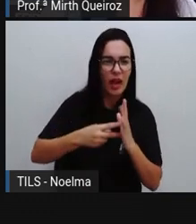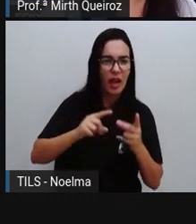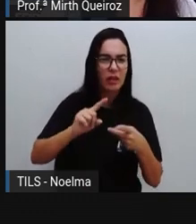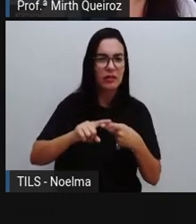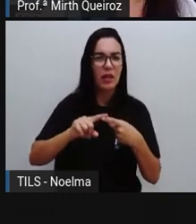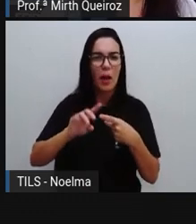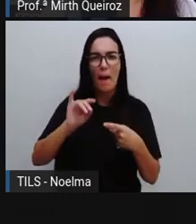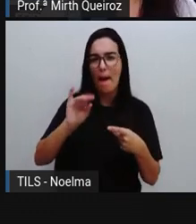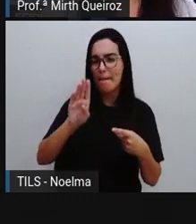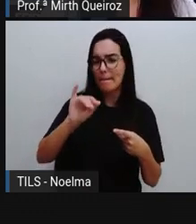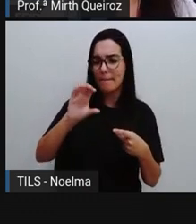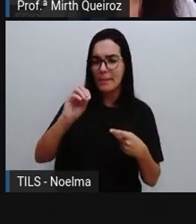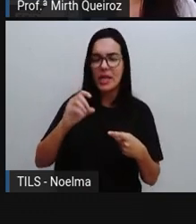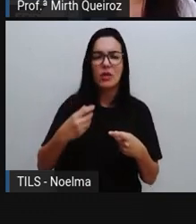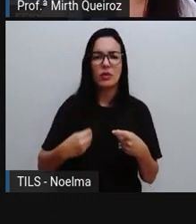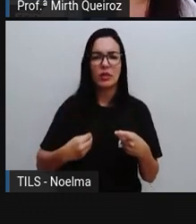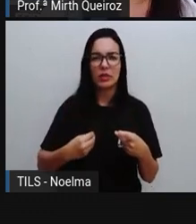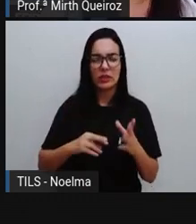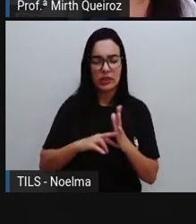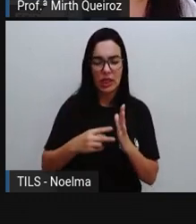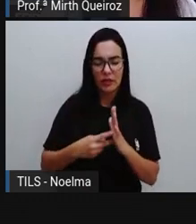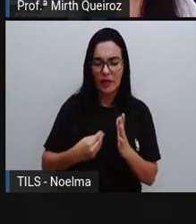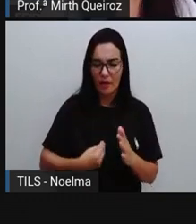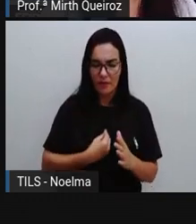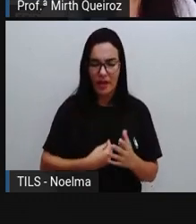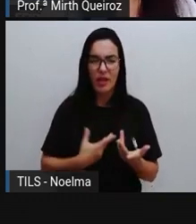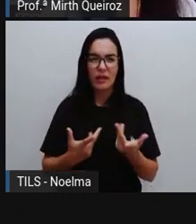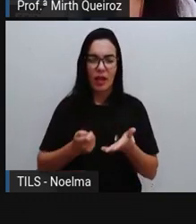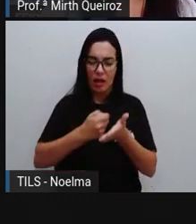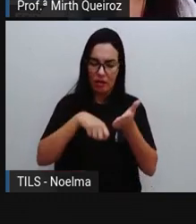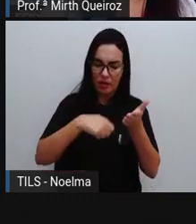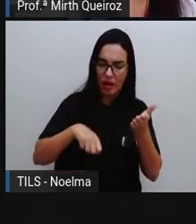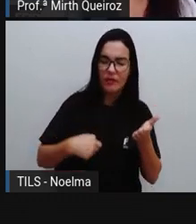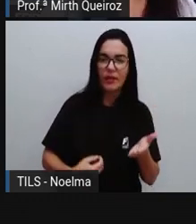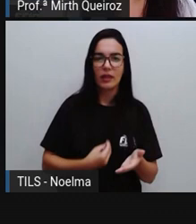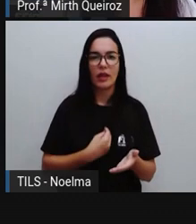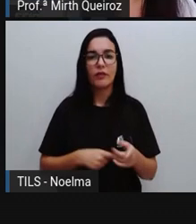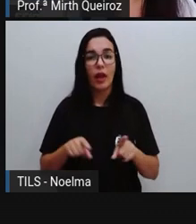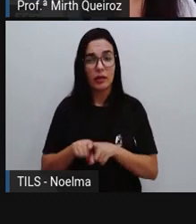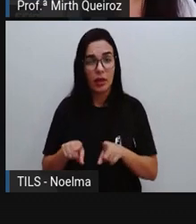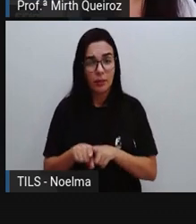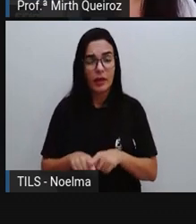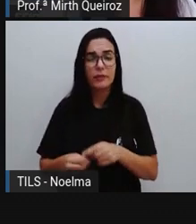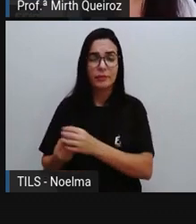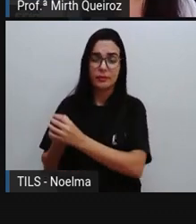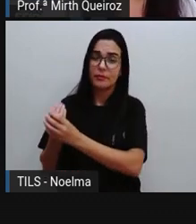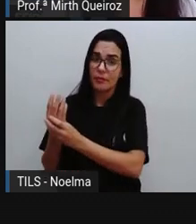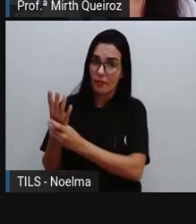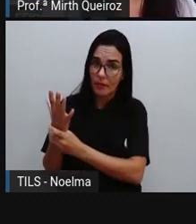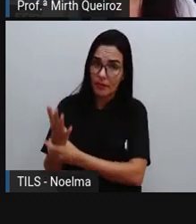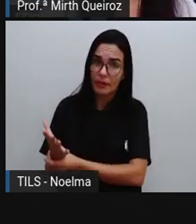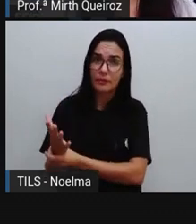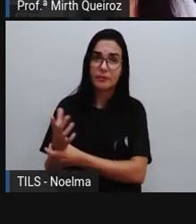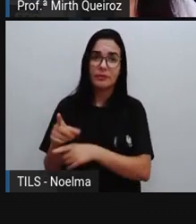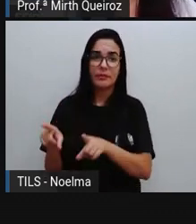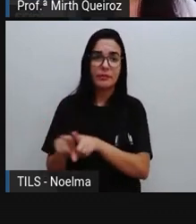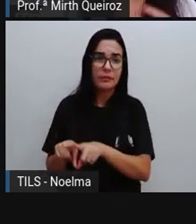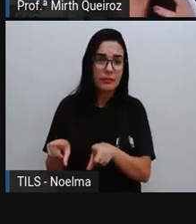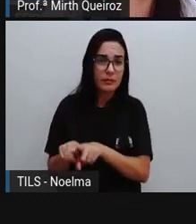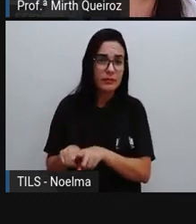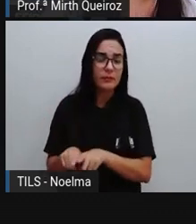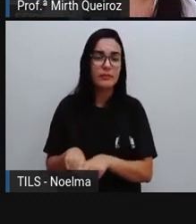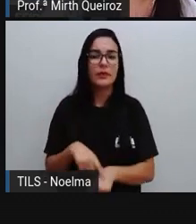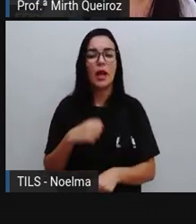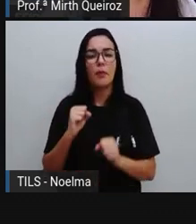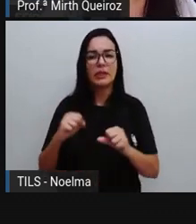significa vida, grafia, escrita, escrito sobre a vida, né? E sobre a origem também a gente pode ter aí algumas palavras que têm origem